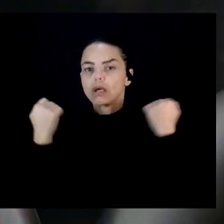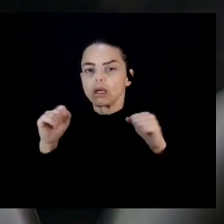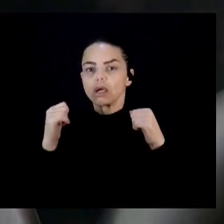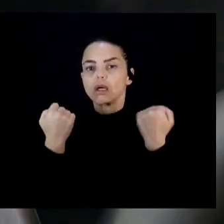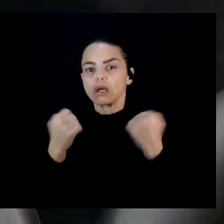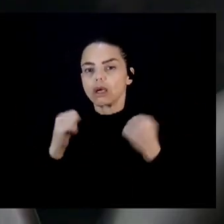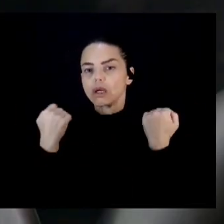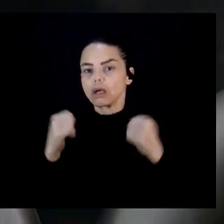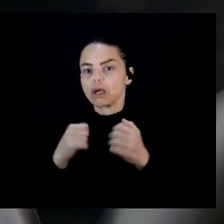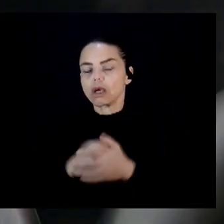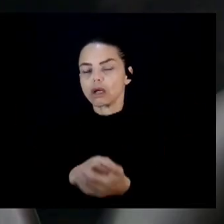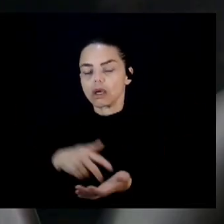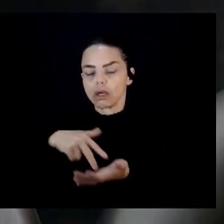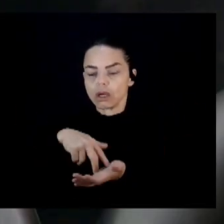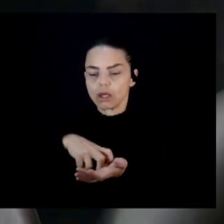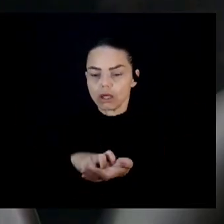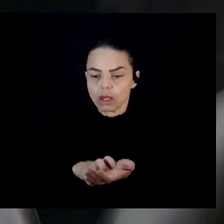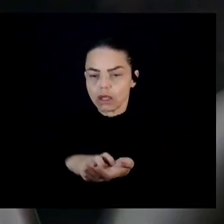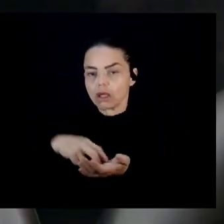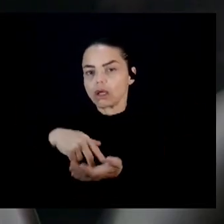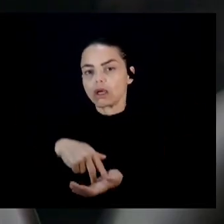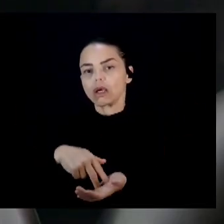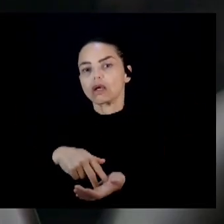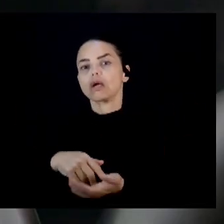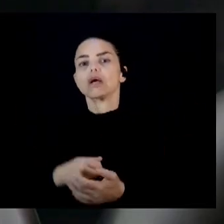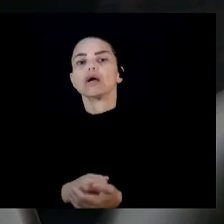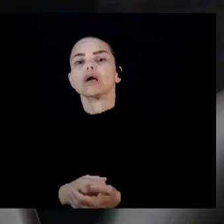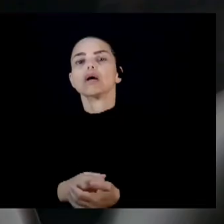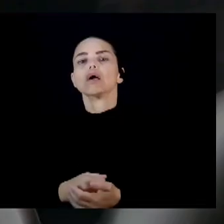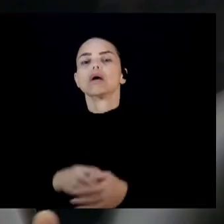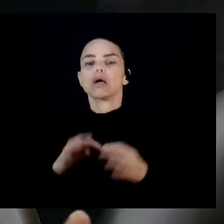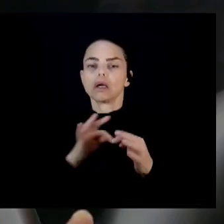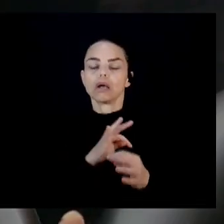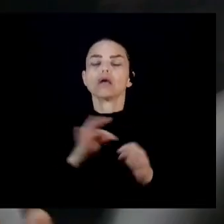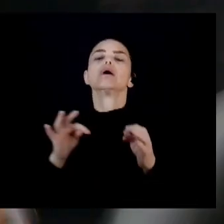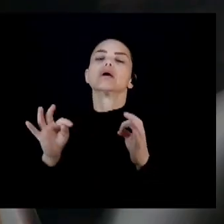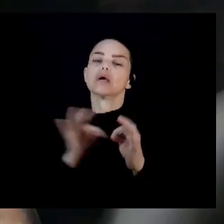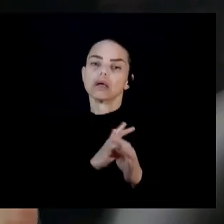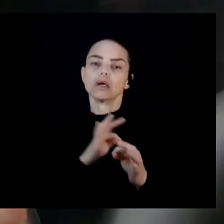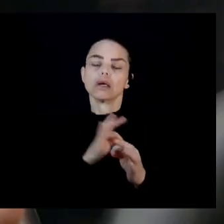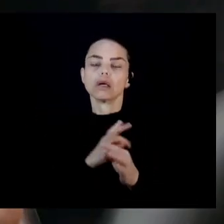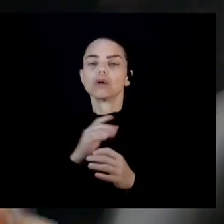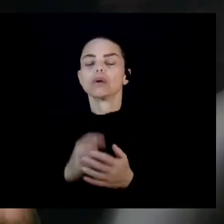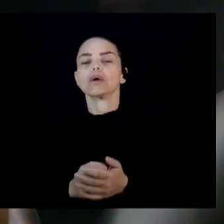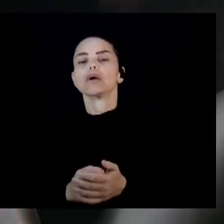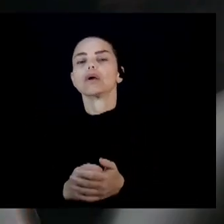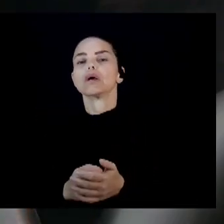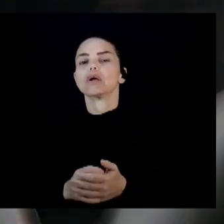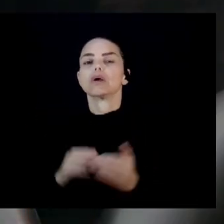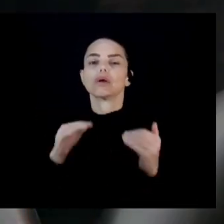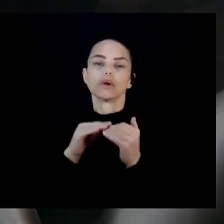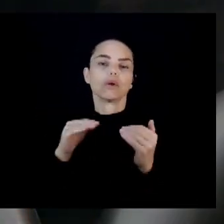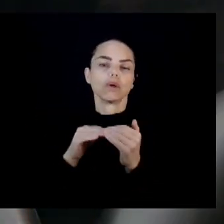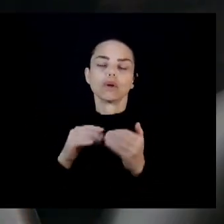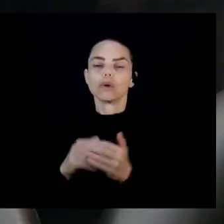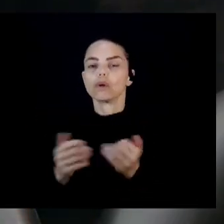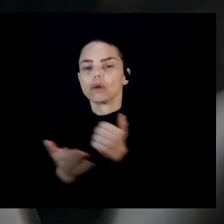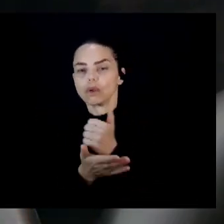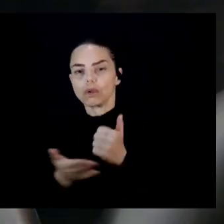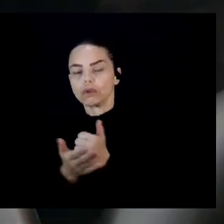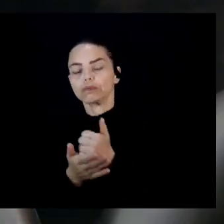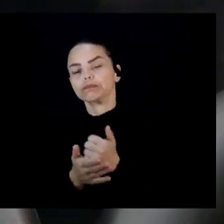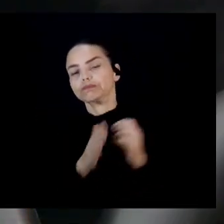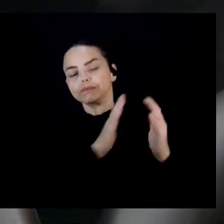agachamento búlgaro, que é um exercício que tem uma exigência técnica muito maior, que não vai ser adequado para ela se ela não tem uma base, se ela não passou por esse processo pedagógico